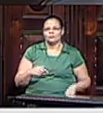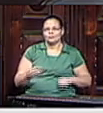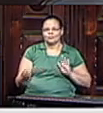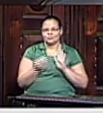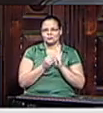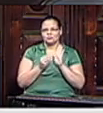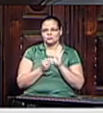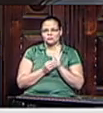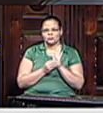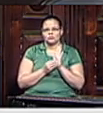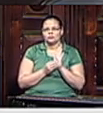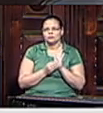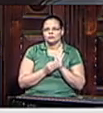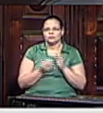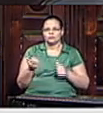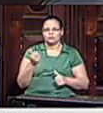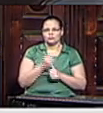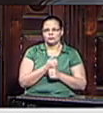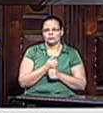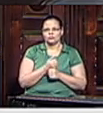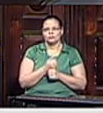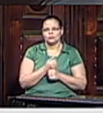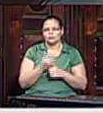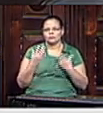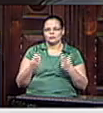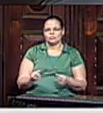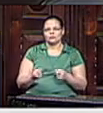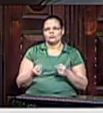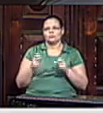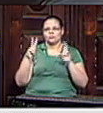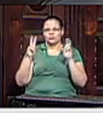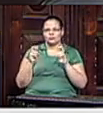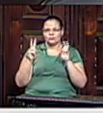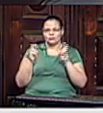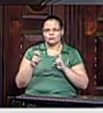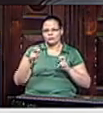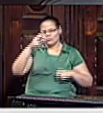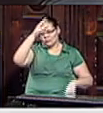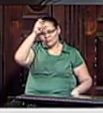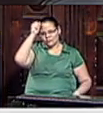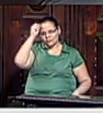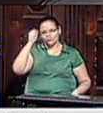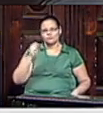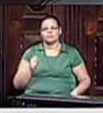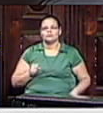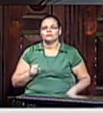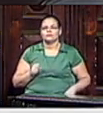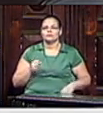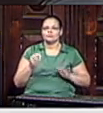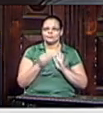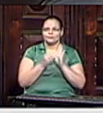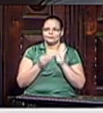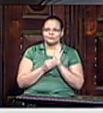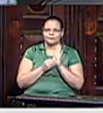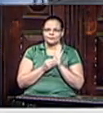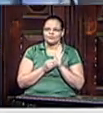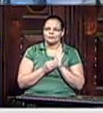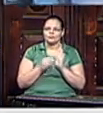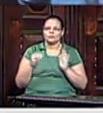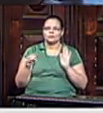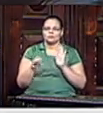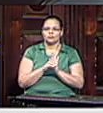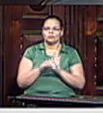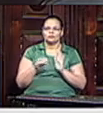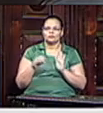emendas. Concluído por substitutivo, de cultura favorável, de assuntos municipais, desenvolvimento regional favorável, com as emendas da Comissão de Constituição e